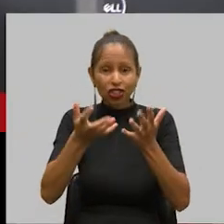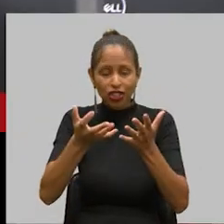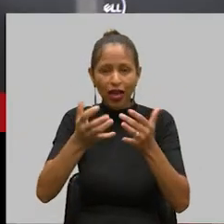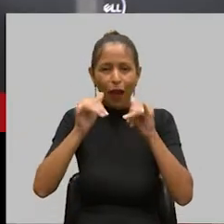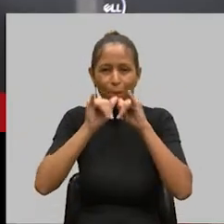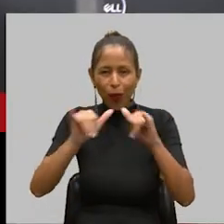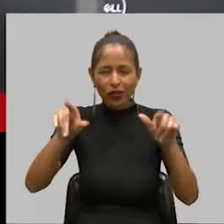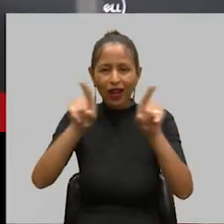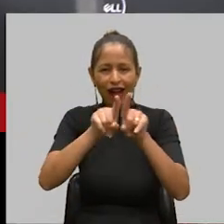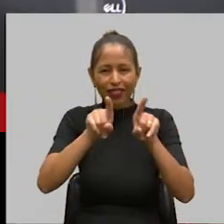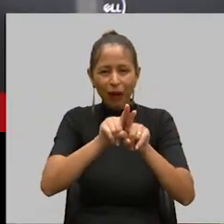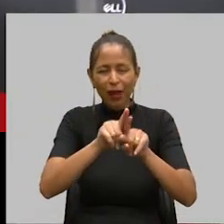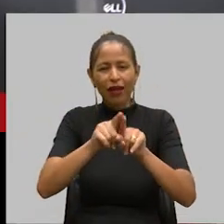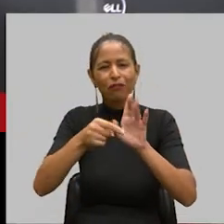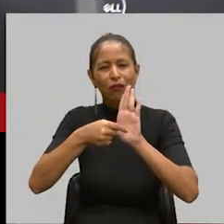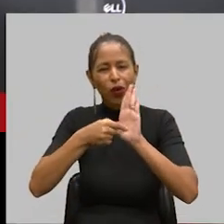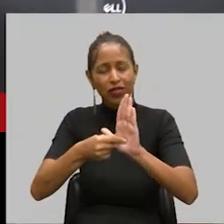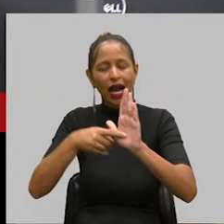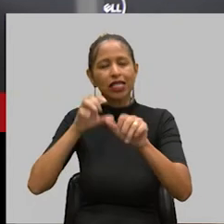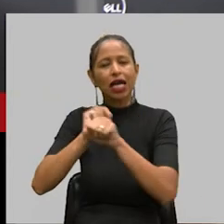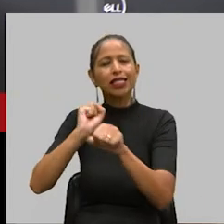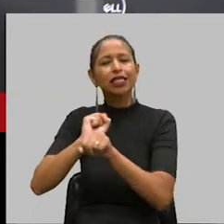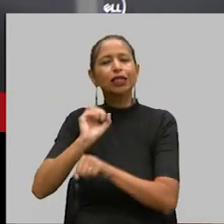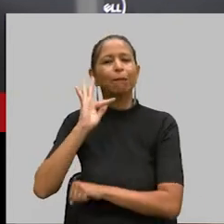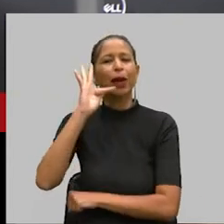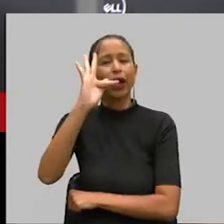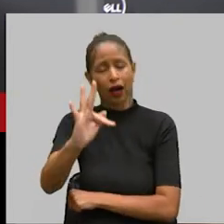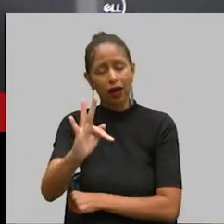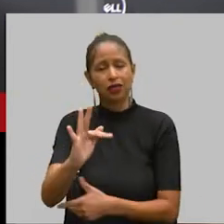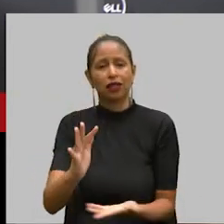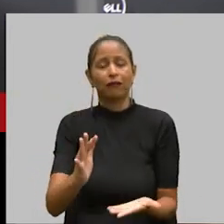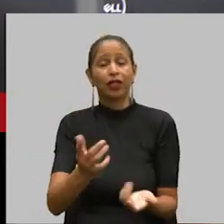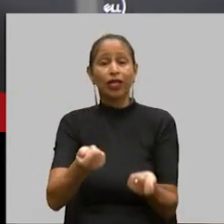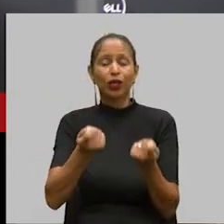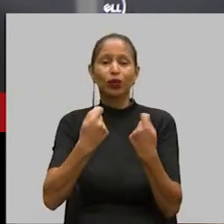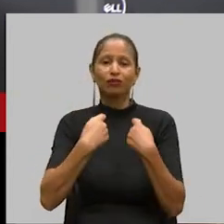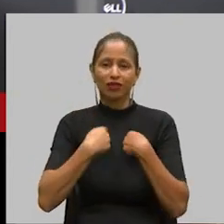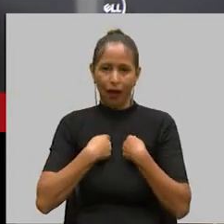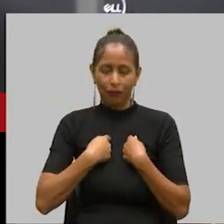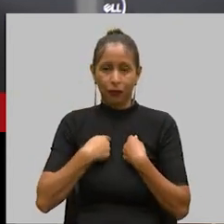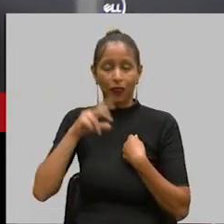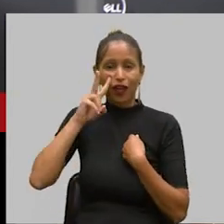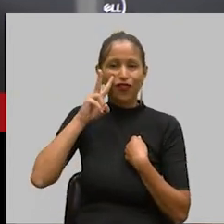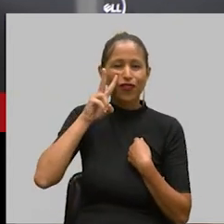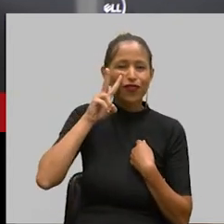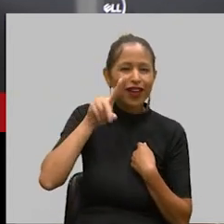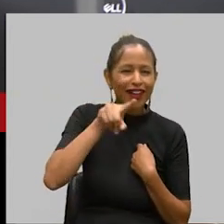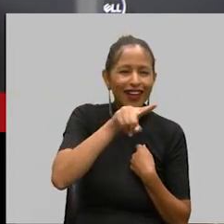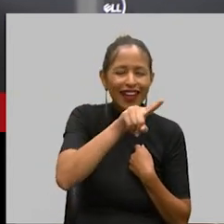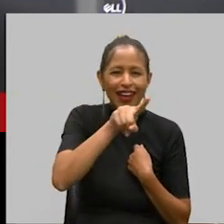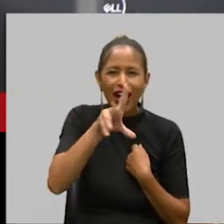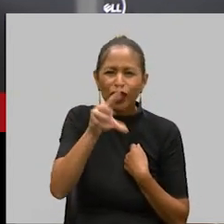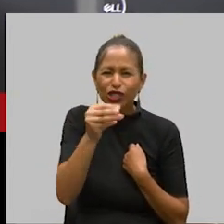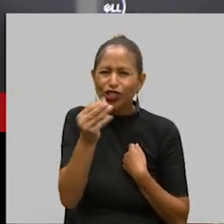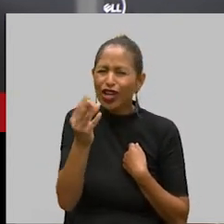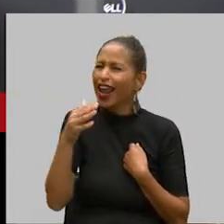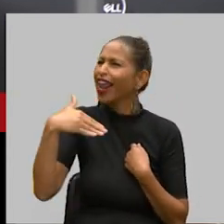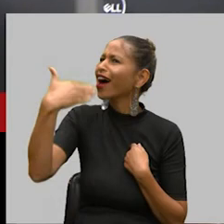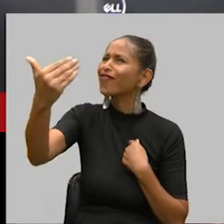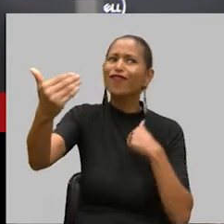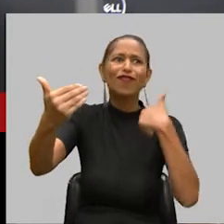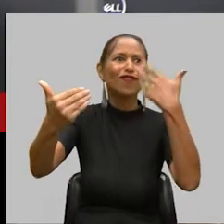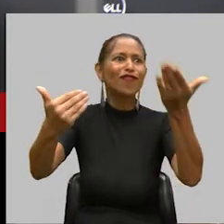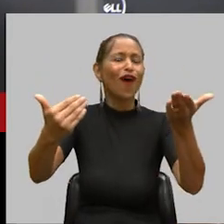também e essa Esperança né que vocês nos trazem vê aqui essa sala cheia lá fora